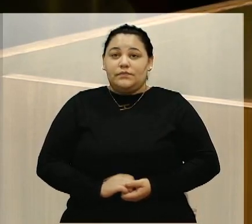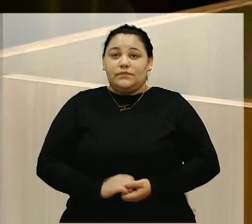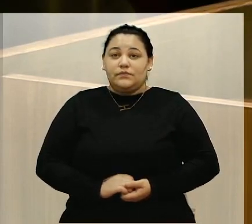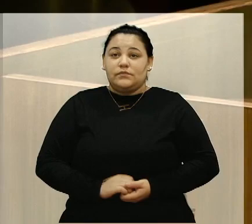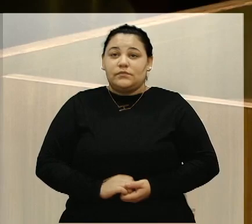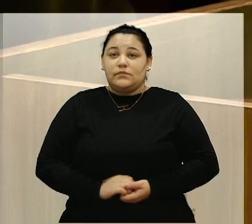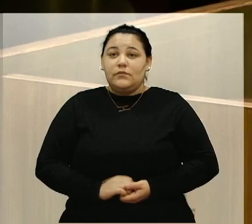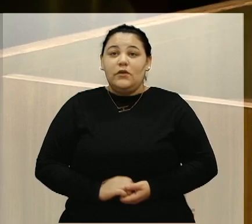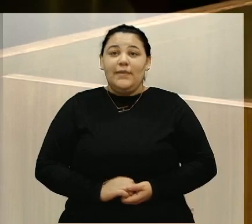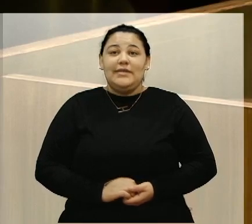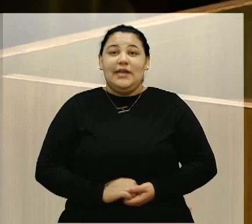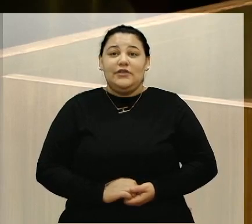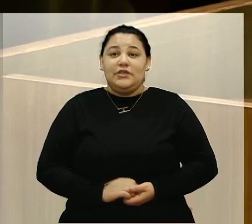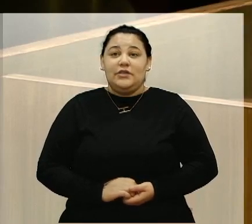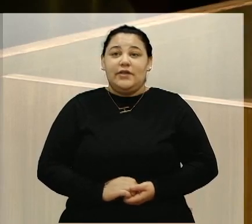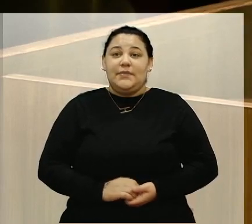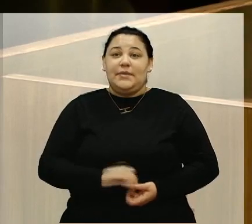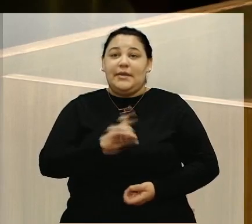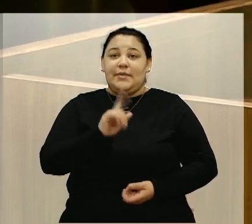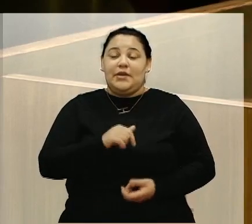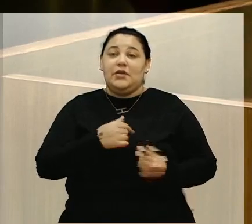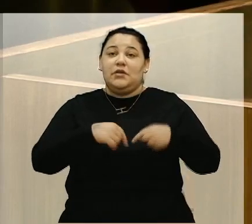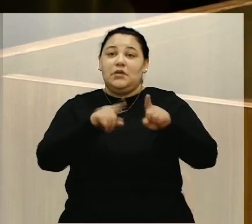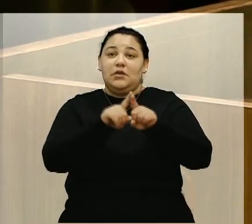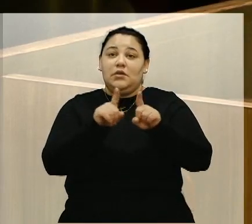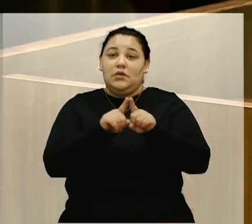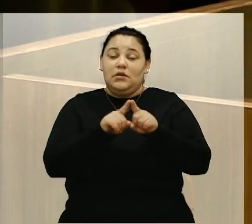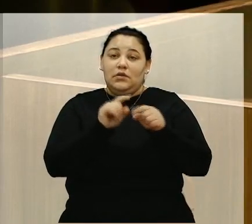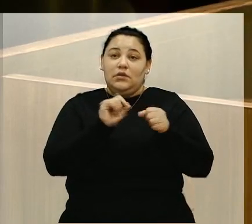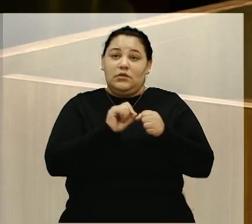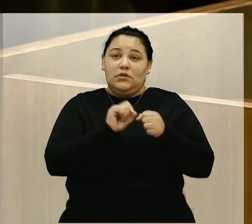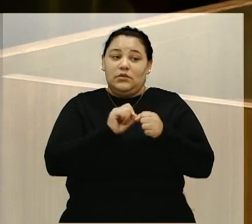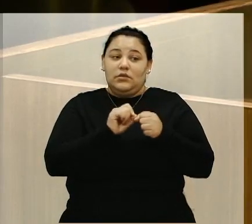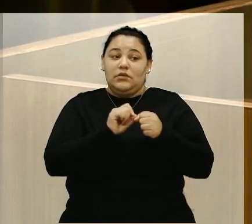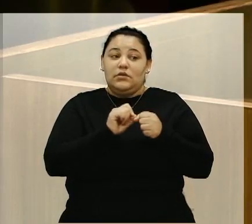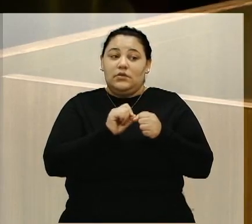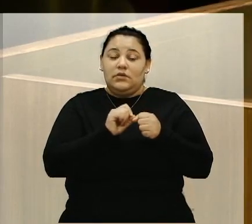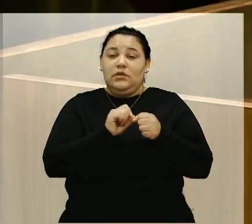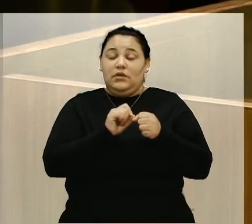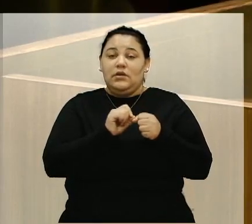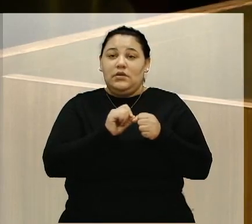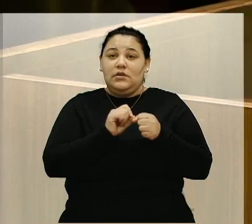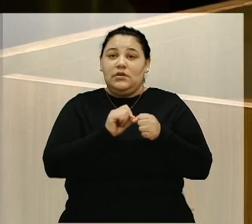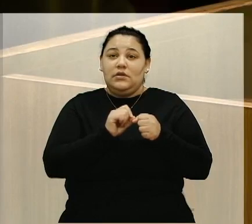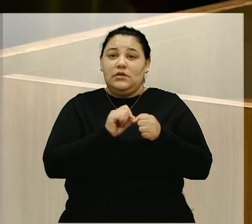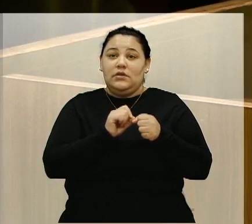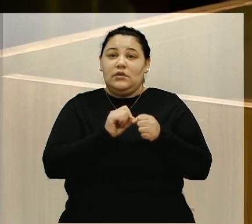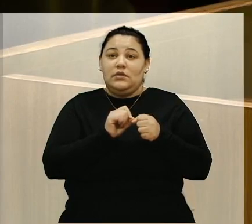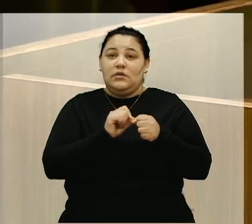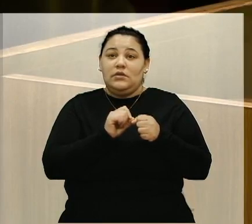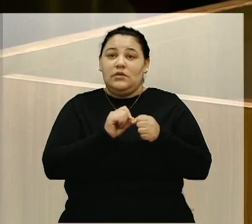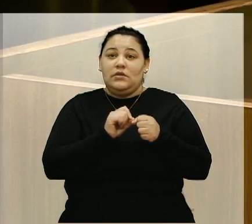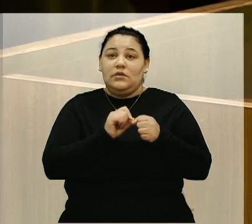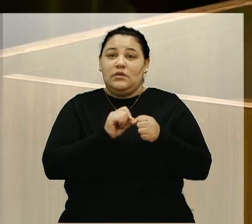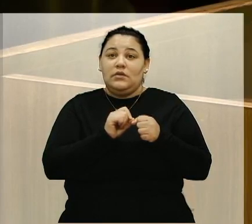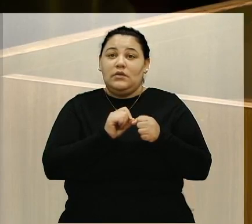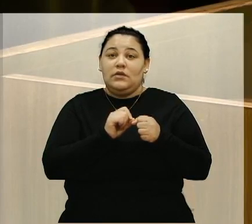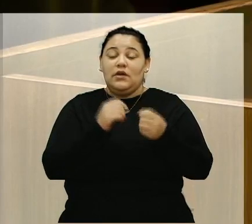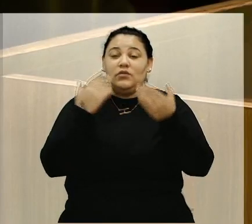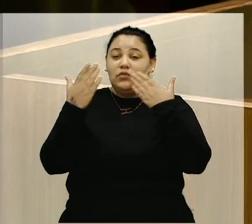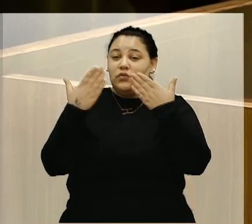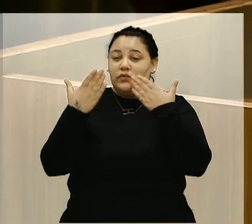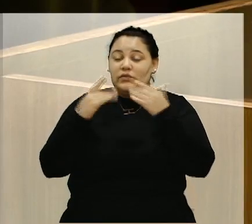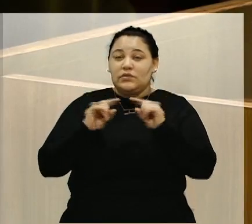fazer uma ponderação a muitas coisas que eu recebi ontem. De certa forma, dúvidas,